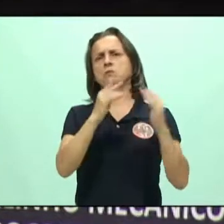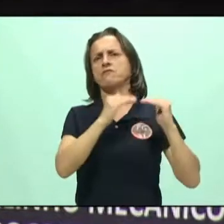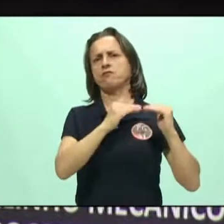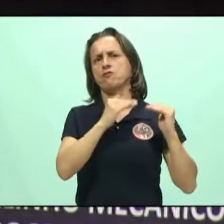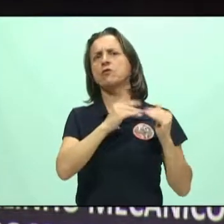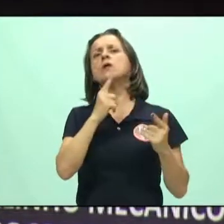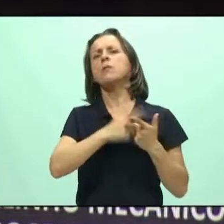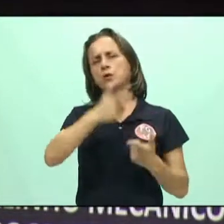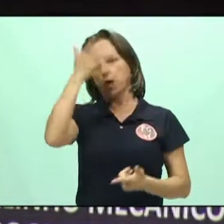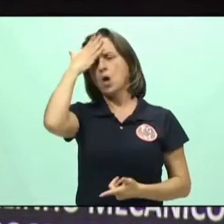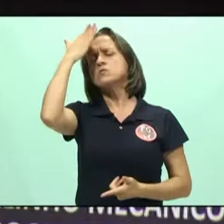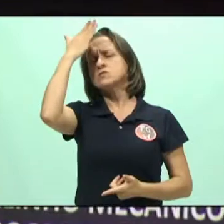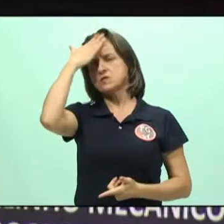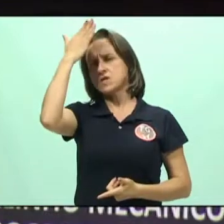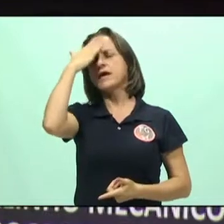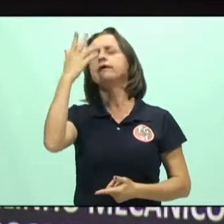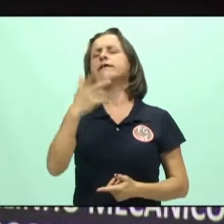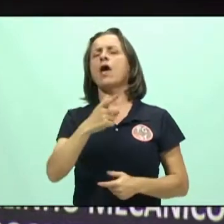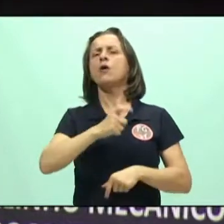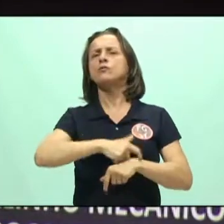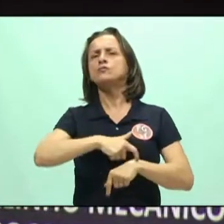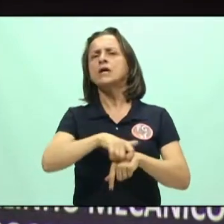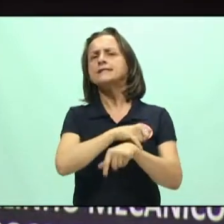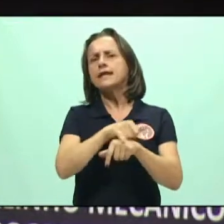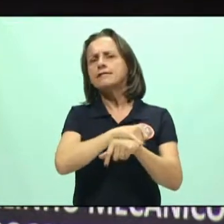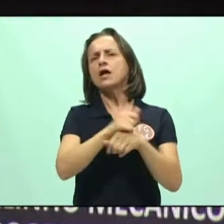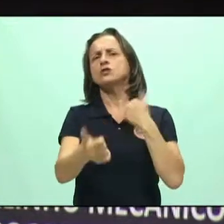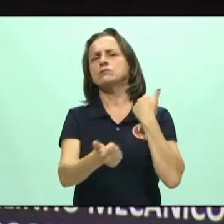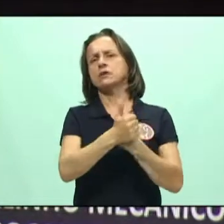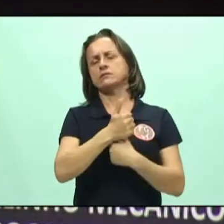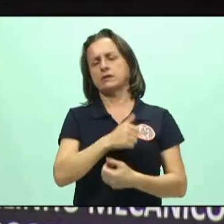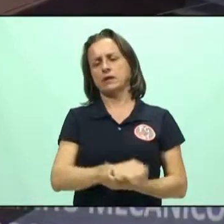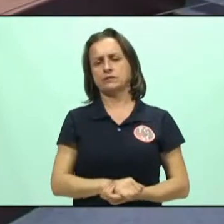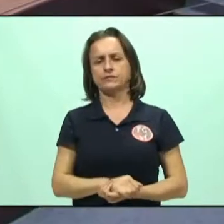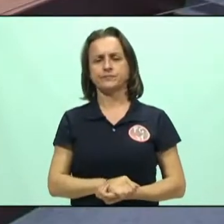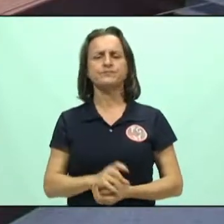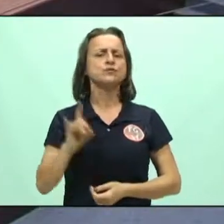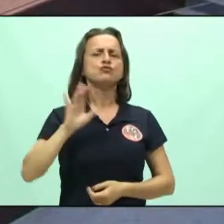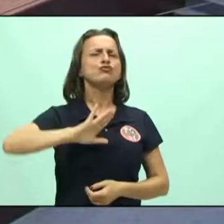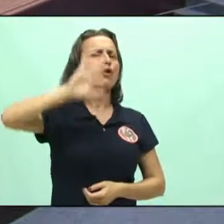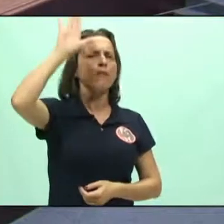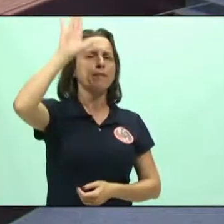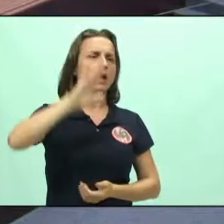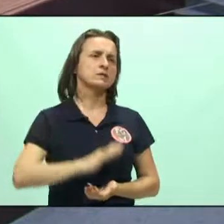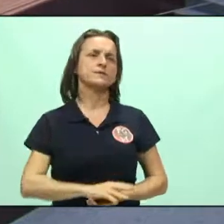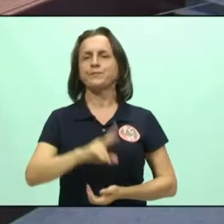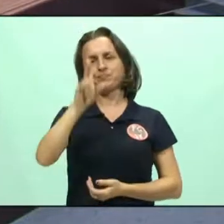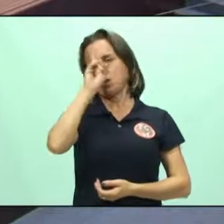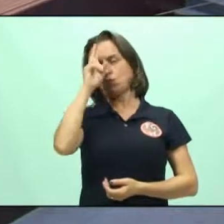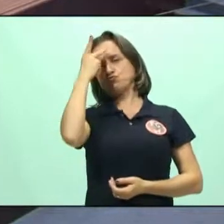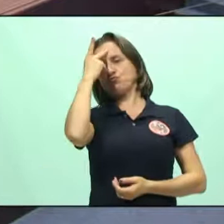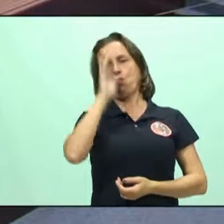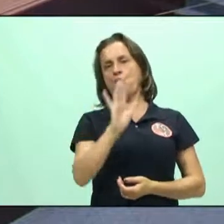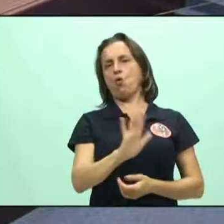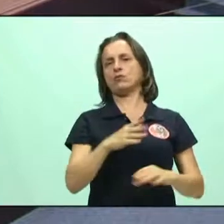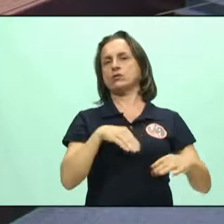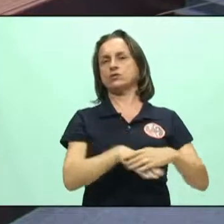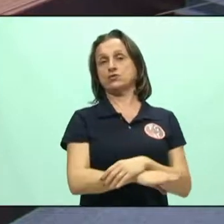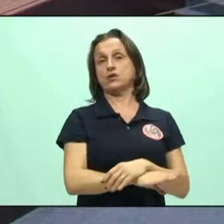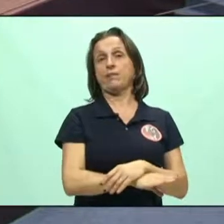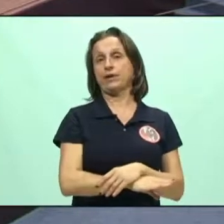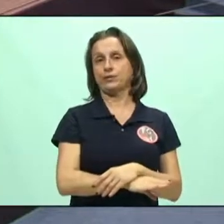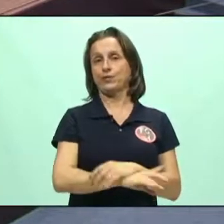que é a maneira mais aproximar uma Com certeza só para deixar bem claro que eu não sou contra o estacionamento rotativo muito pelo contrário e